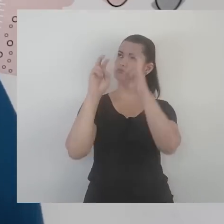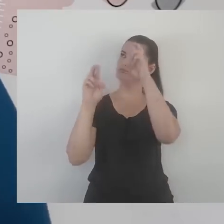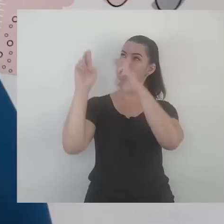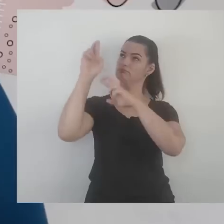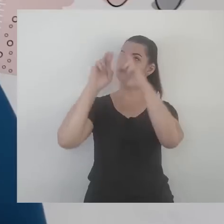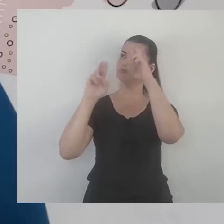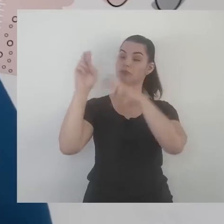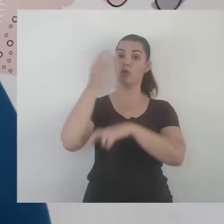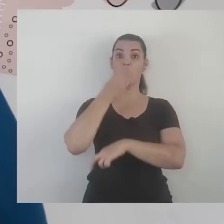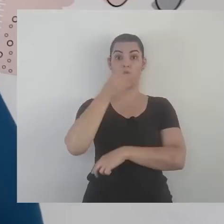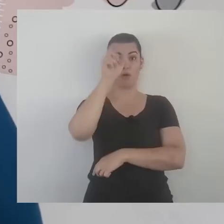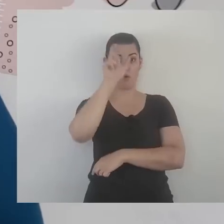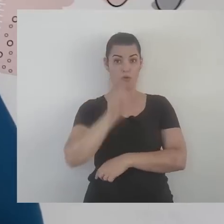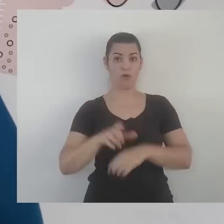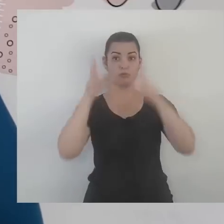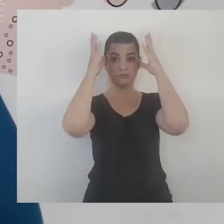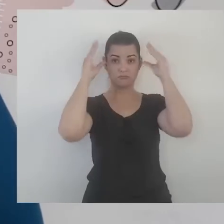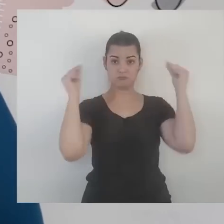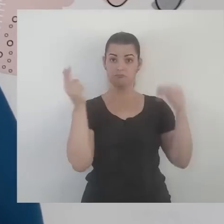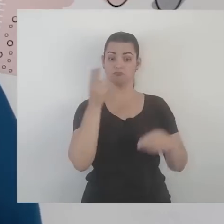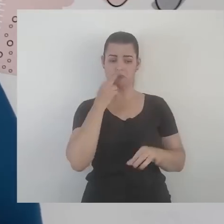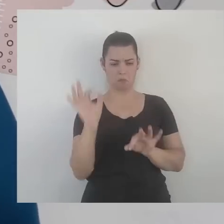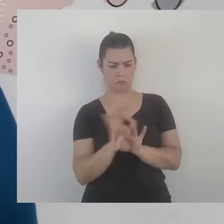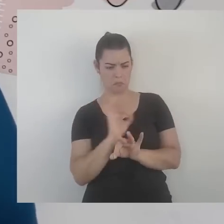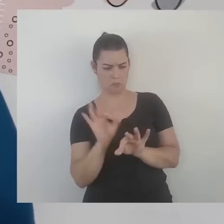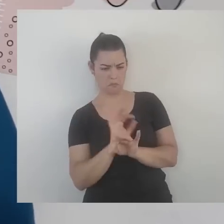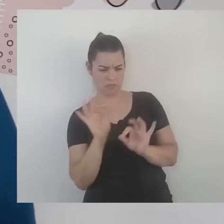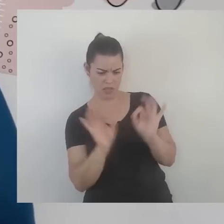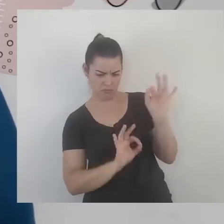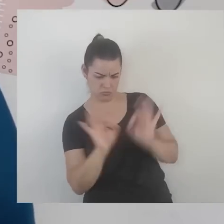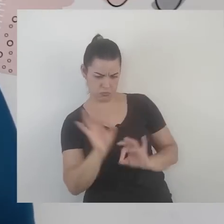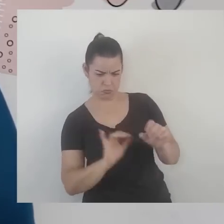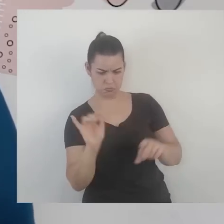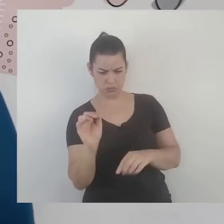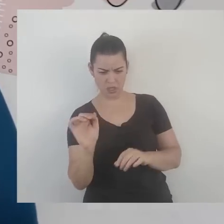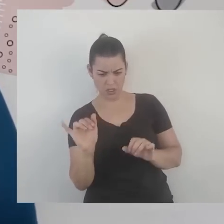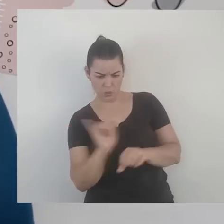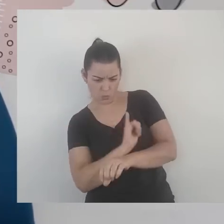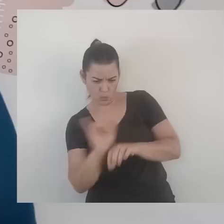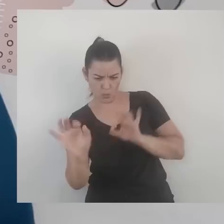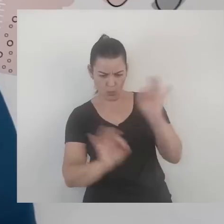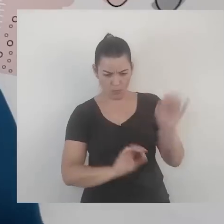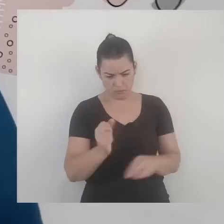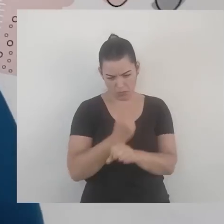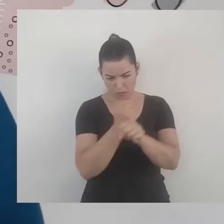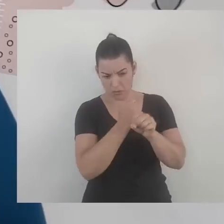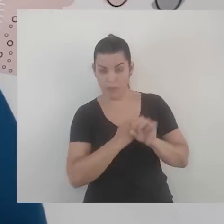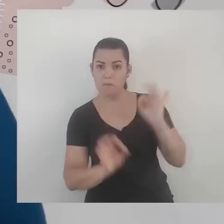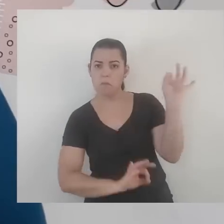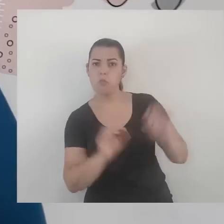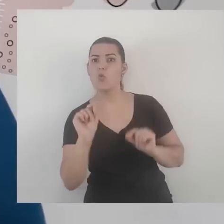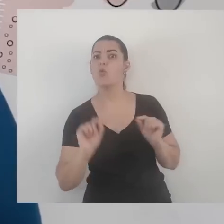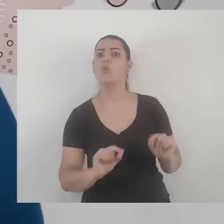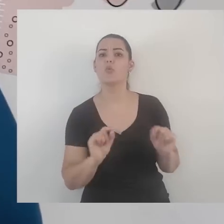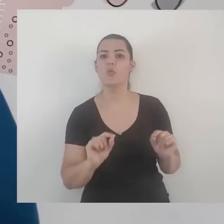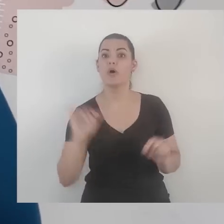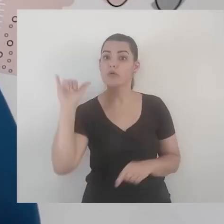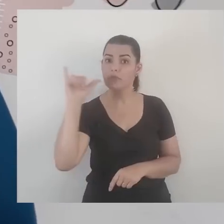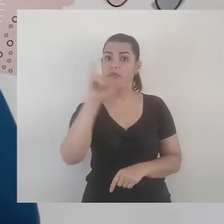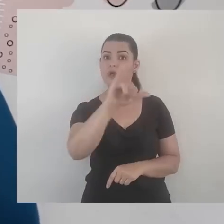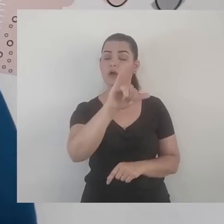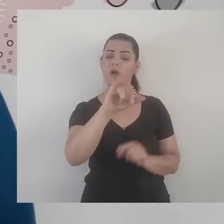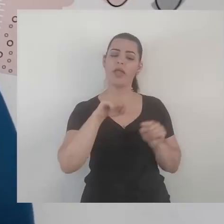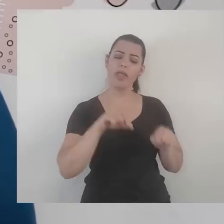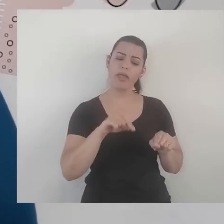Dumont conseguiu construir um avião. O que será que ele observou? Qual foi a grande descoberta para